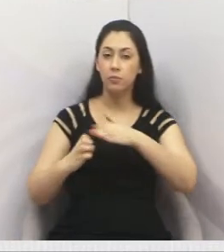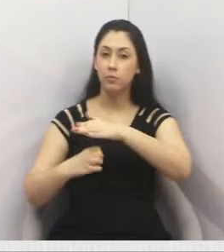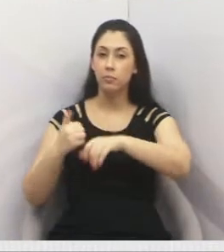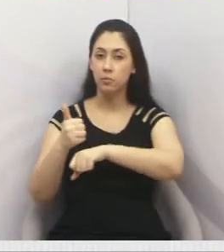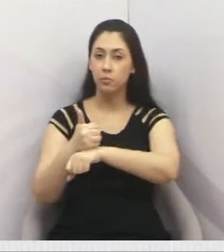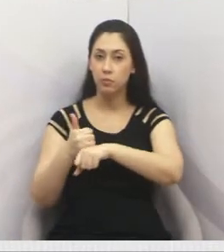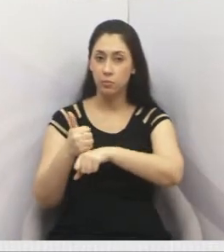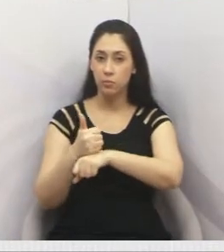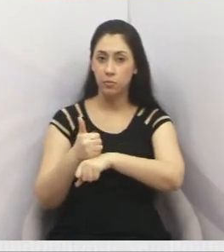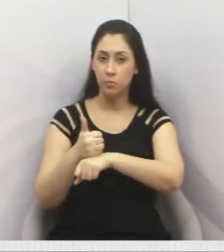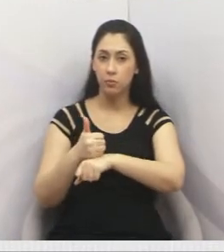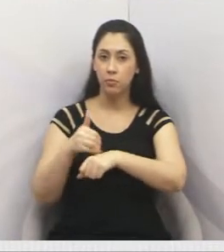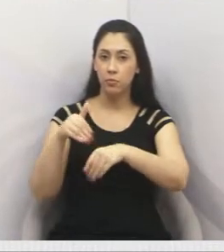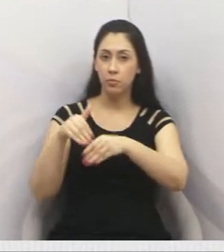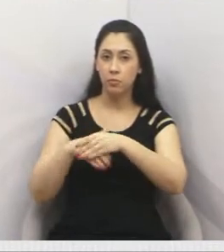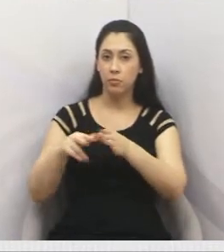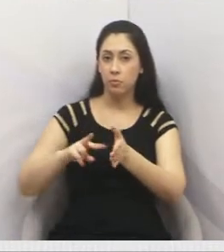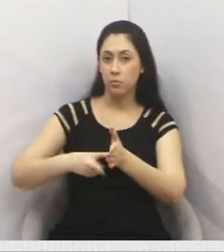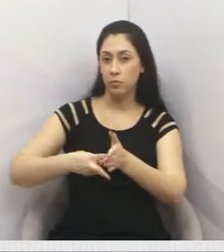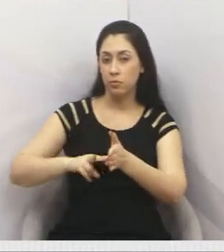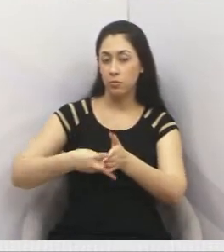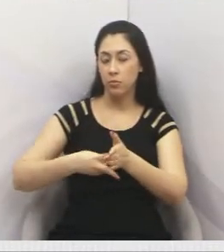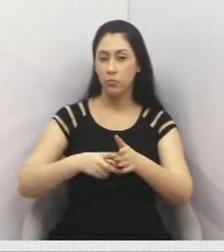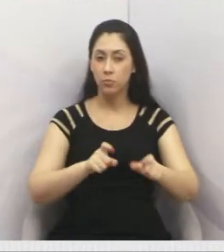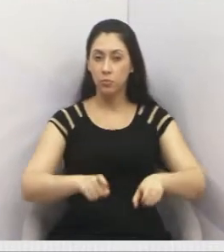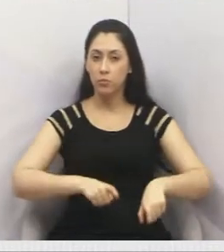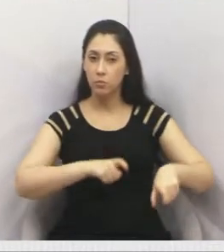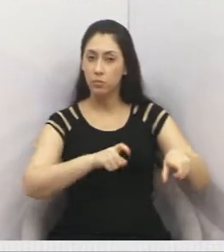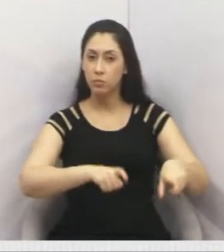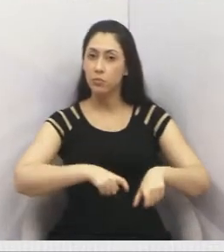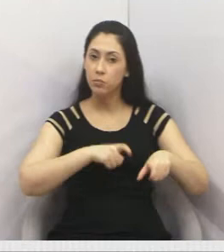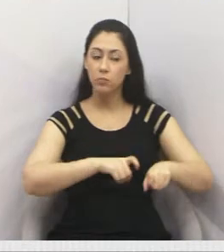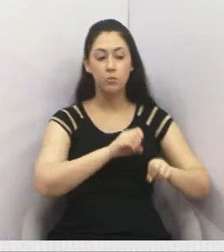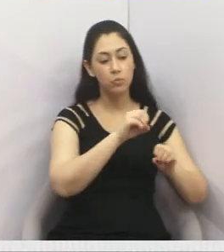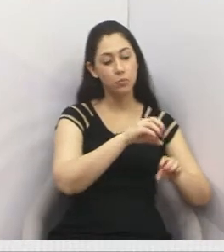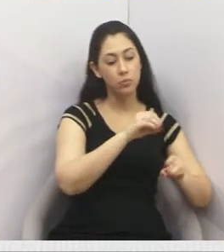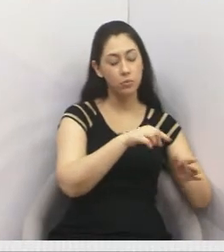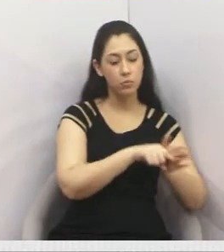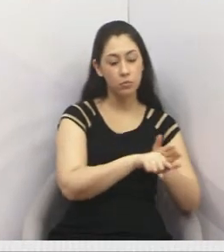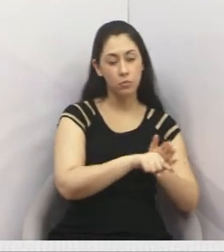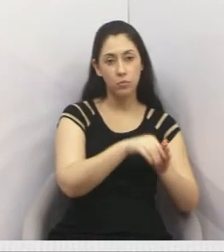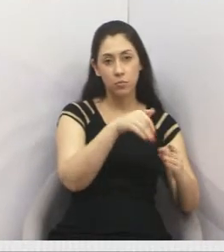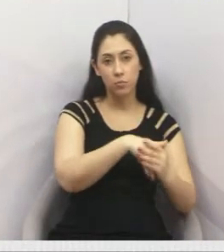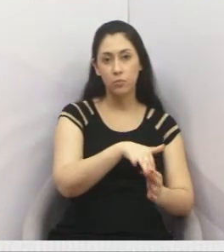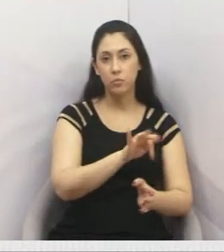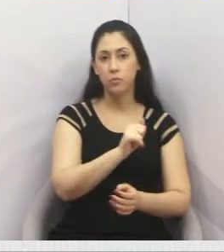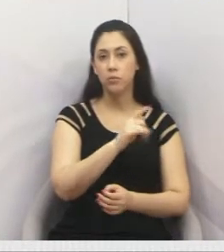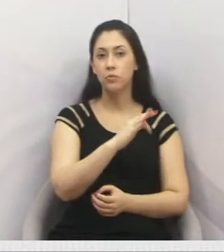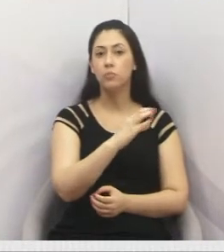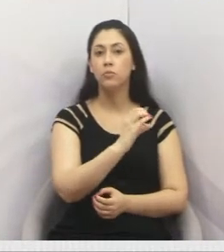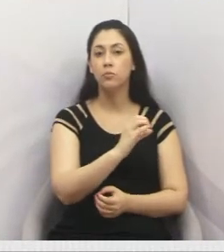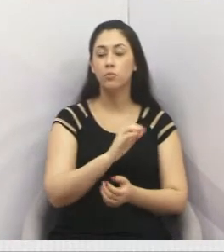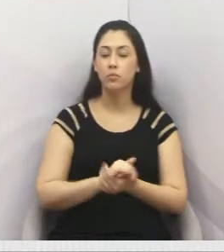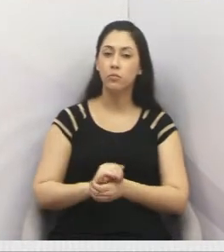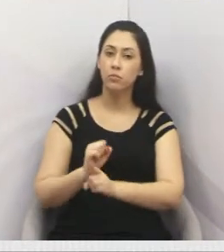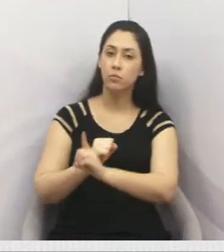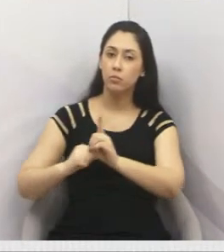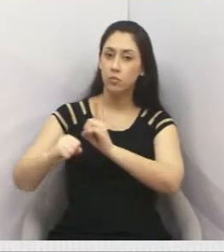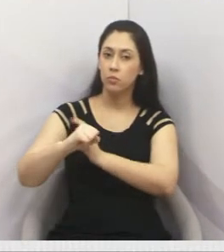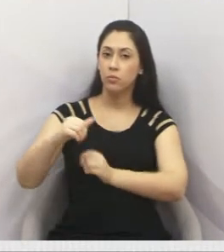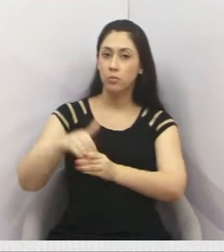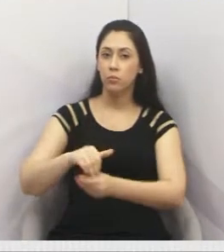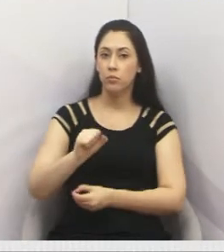entidades profissionais em sindicato rural, entidades acadêmicas e de pesquisa FATEC e organização da sociedade civil